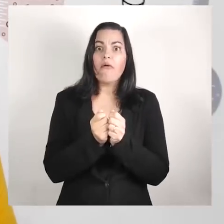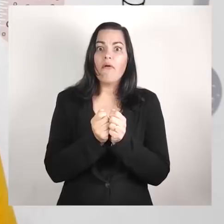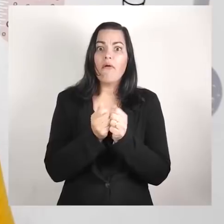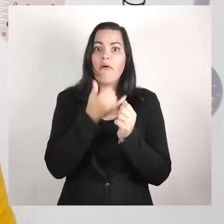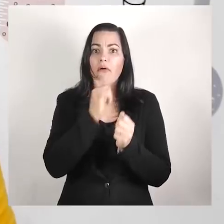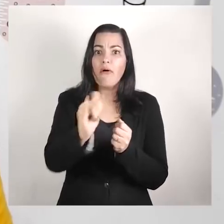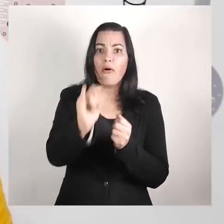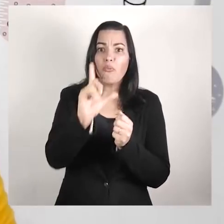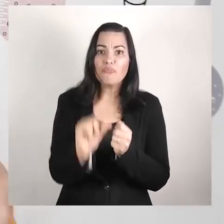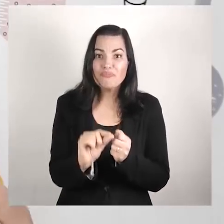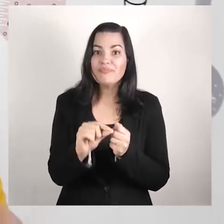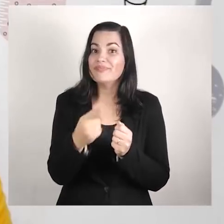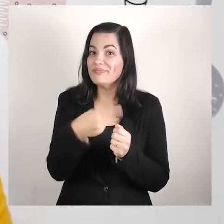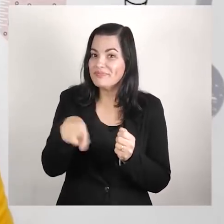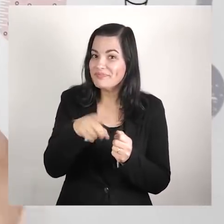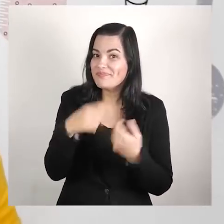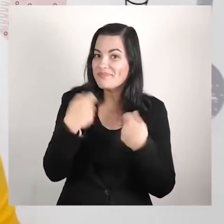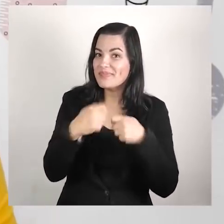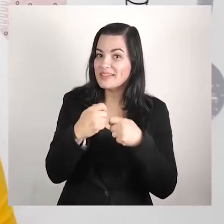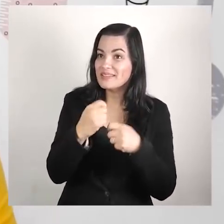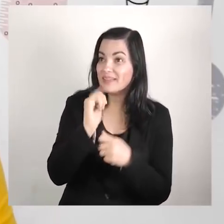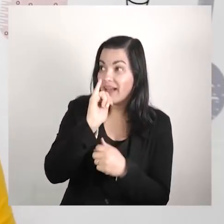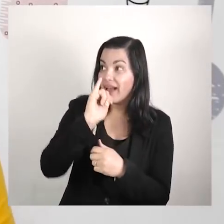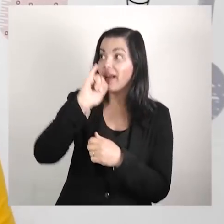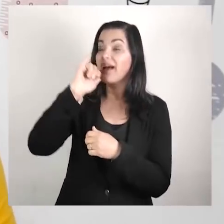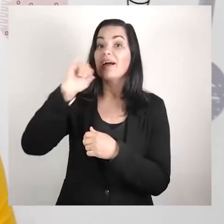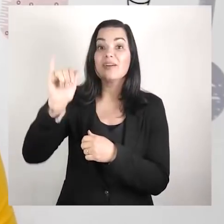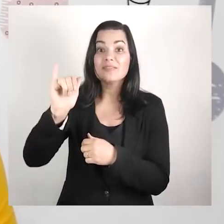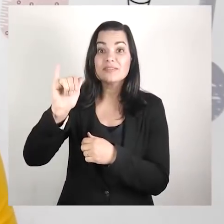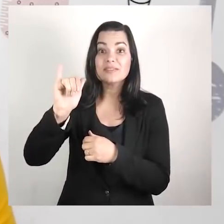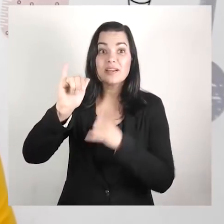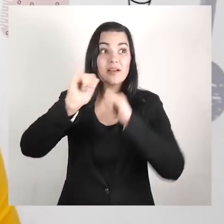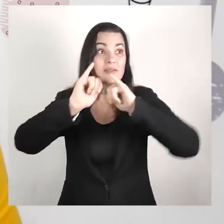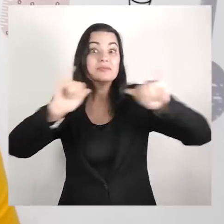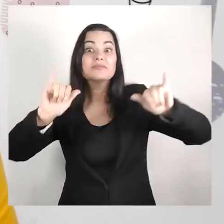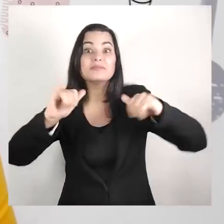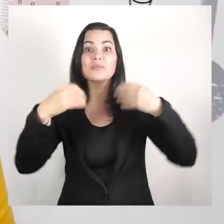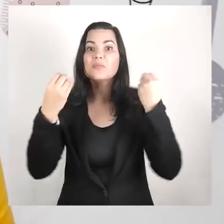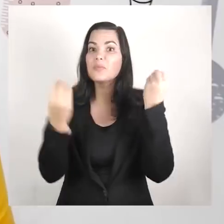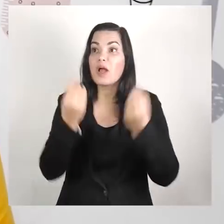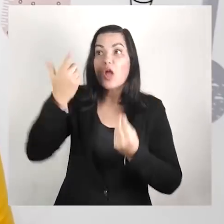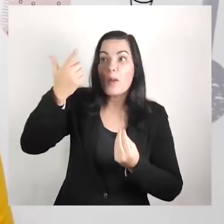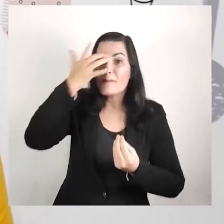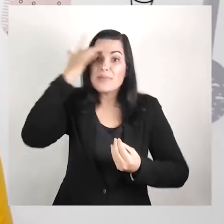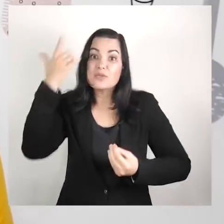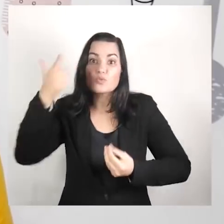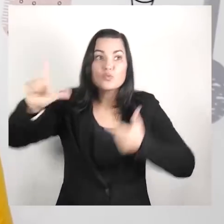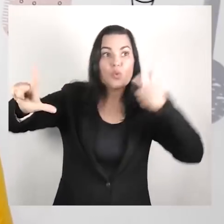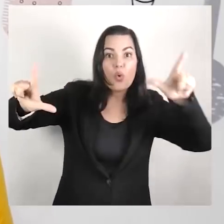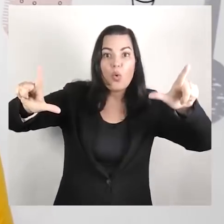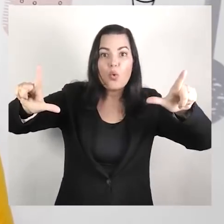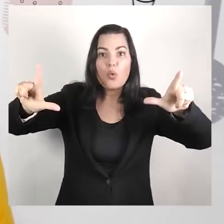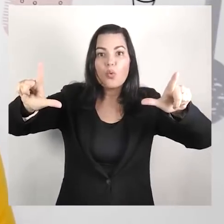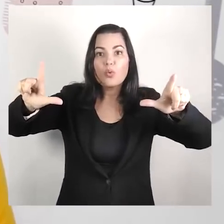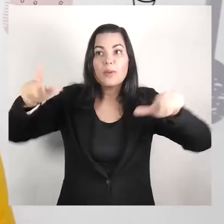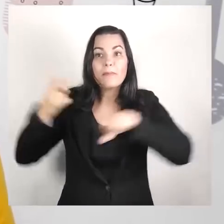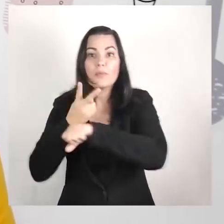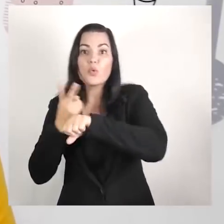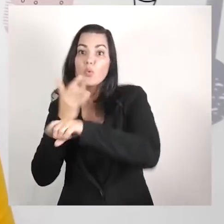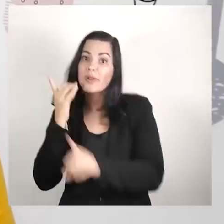celular e vocês precisavam deixar uma mensagem para que as outras